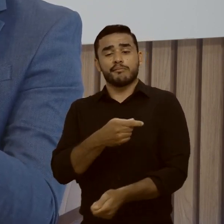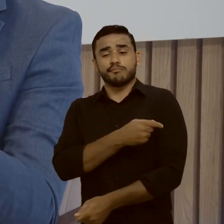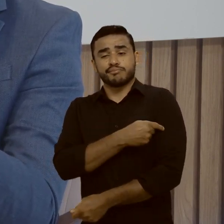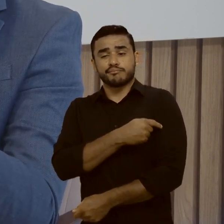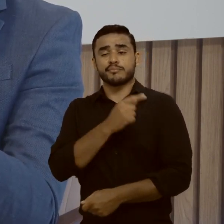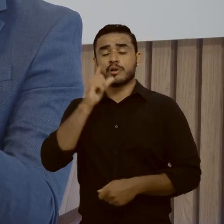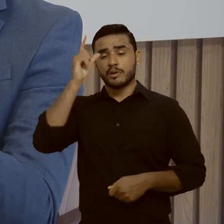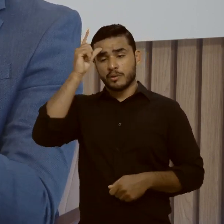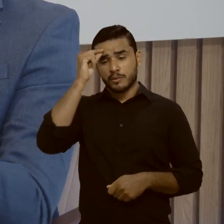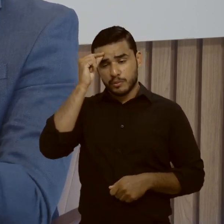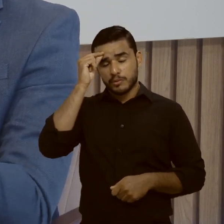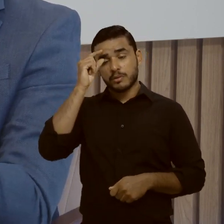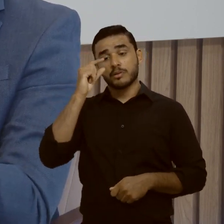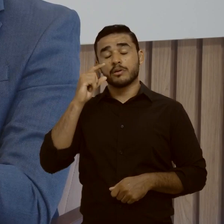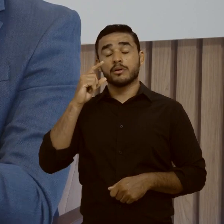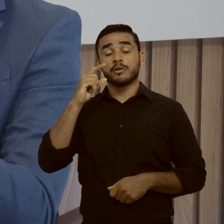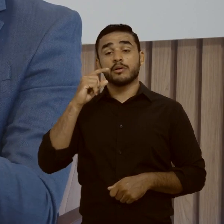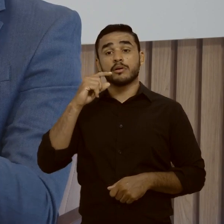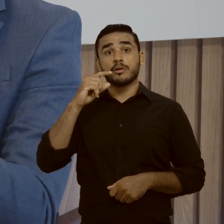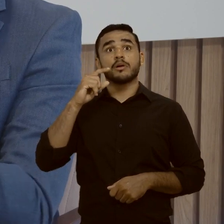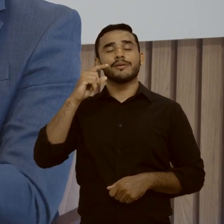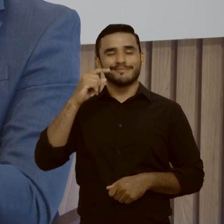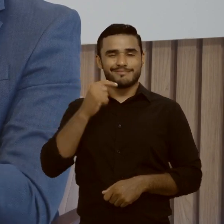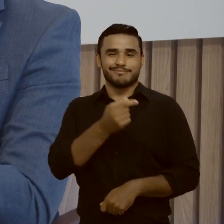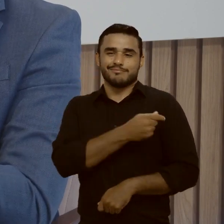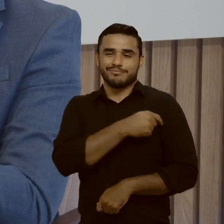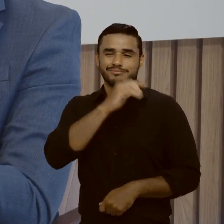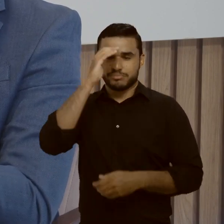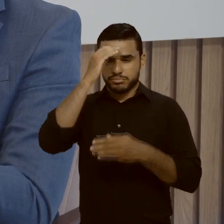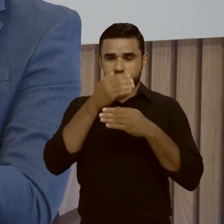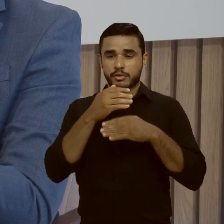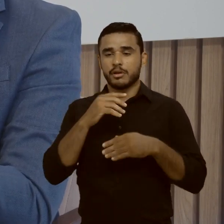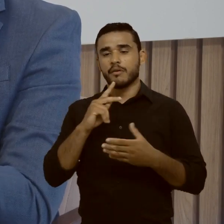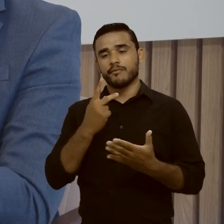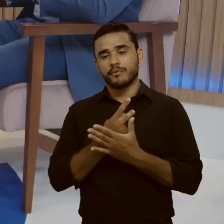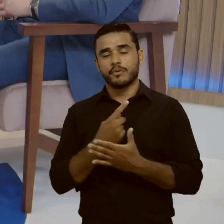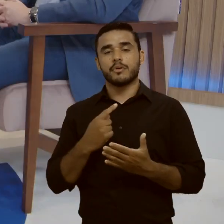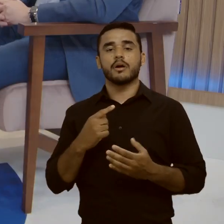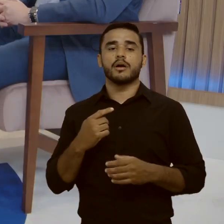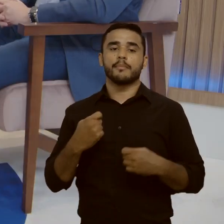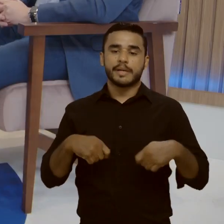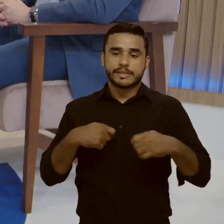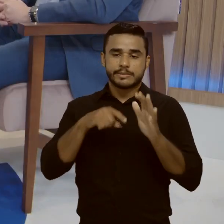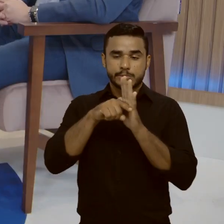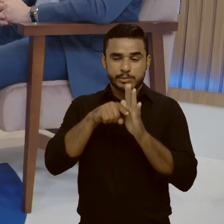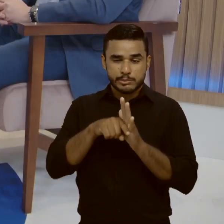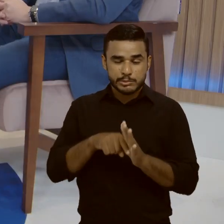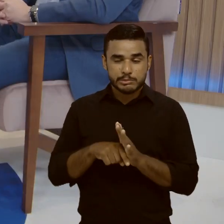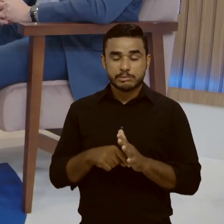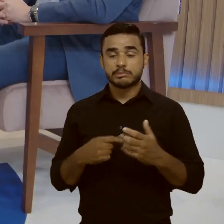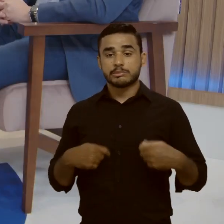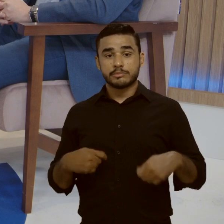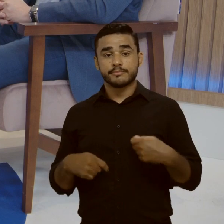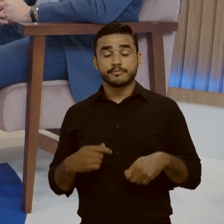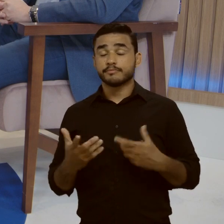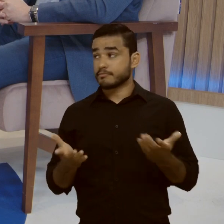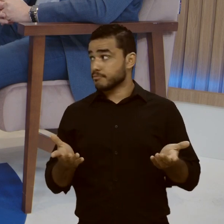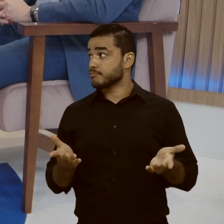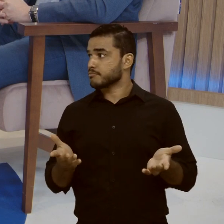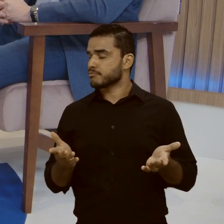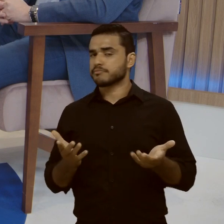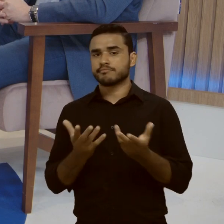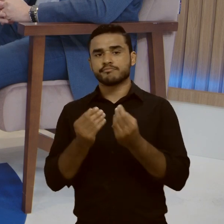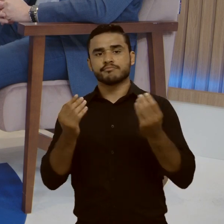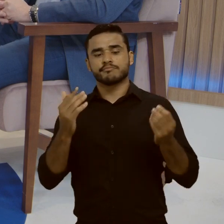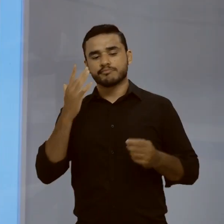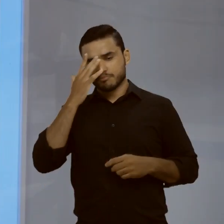do exame, o que não quer dizer que ele não seja fundamental. Ou seja, a importância, né, da gente tirar aí os